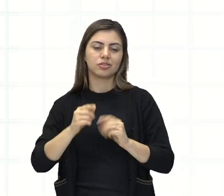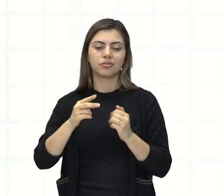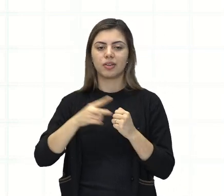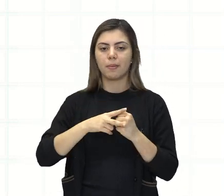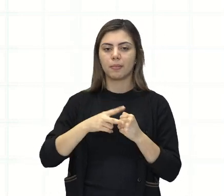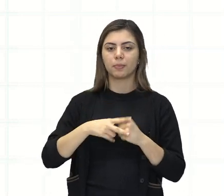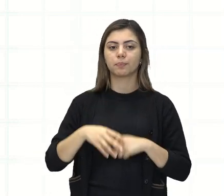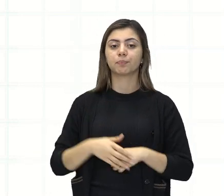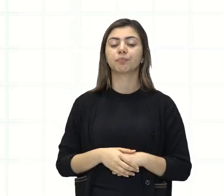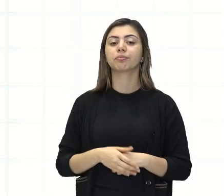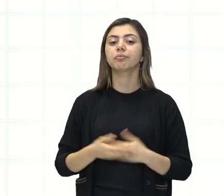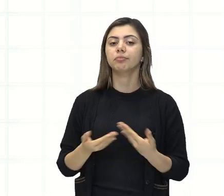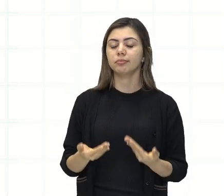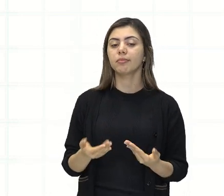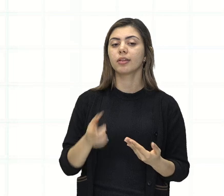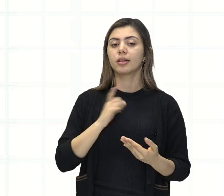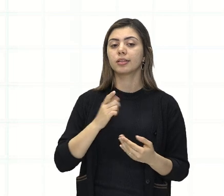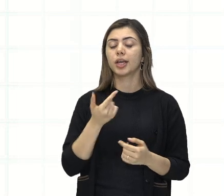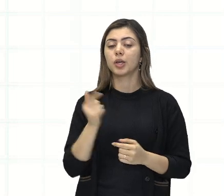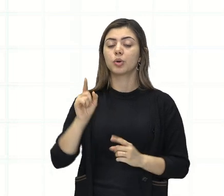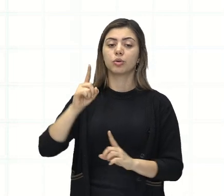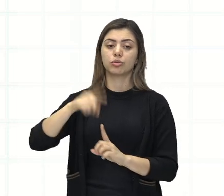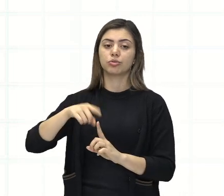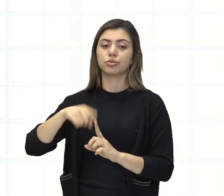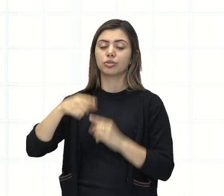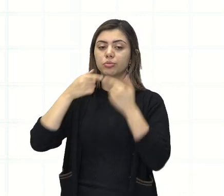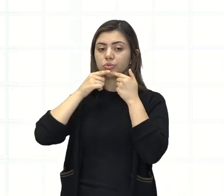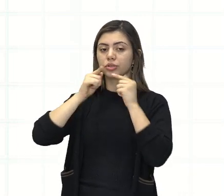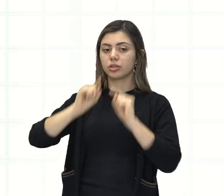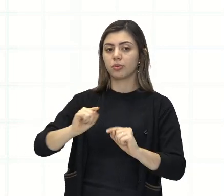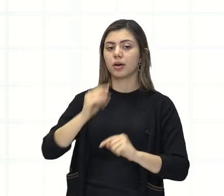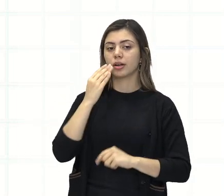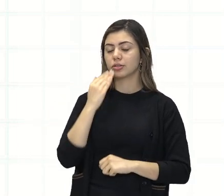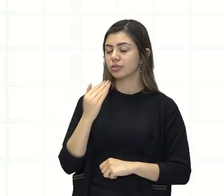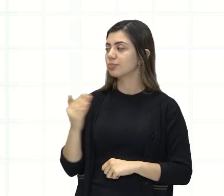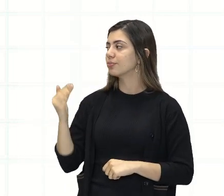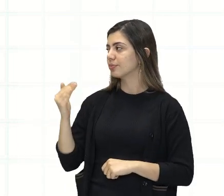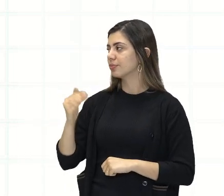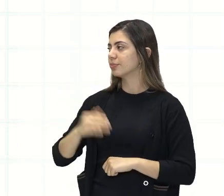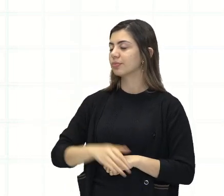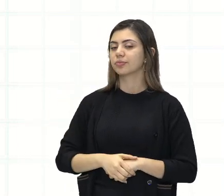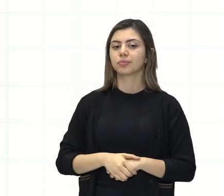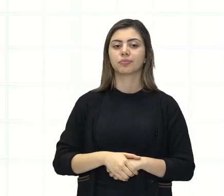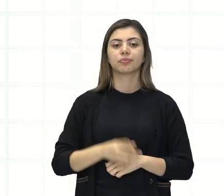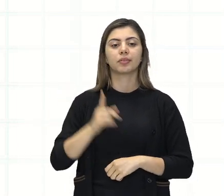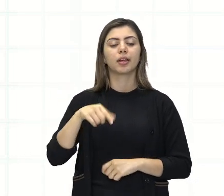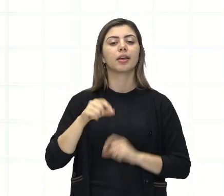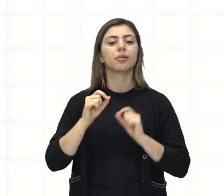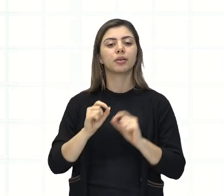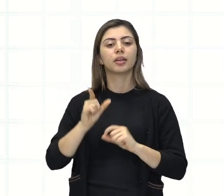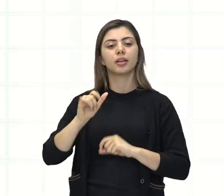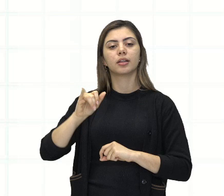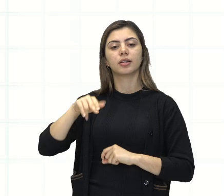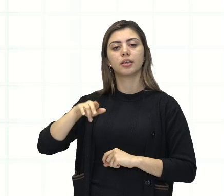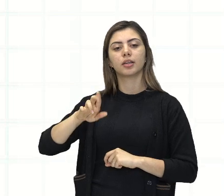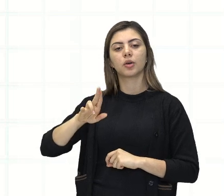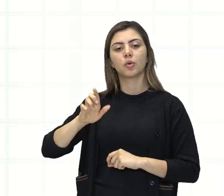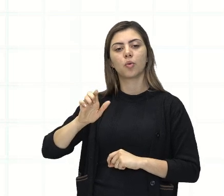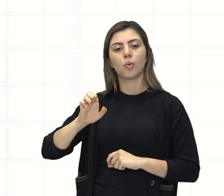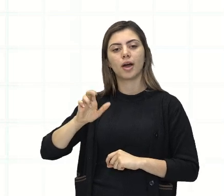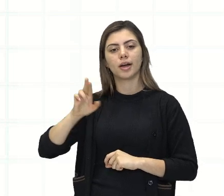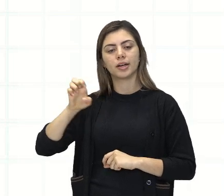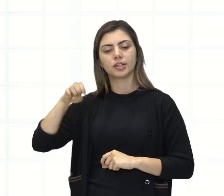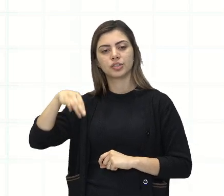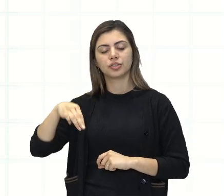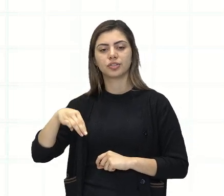da linguagem verbal, nós também temos a linguagem não